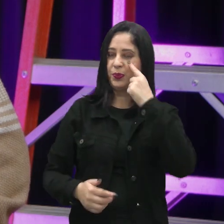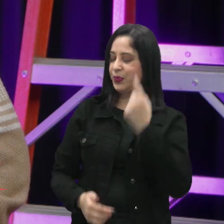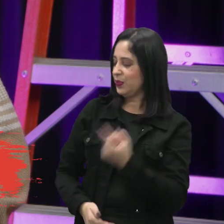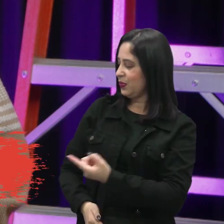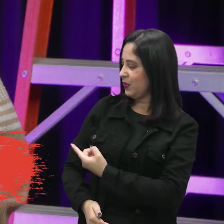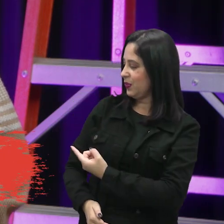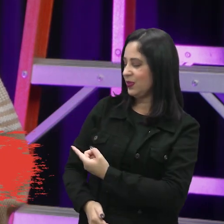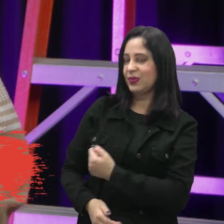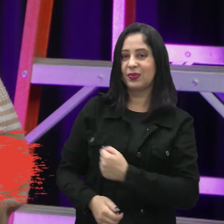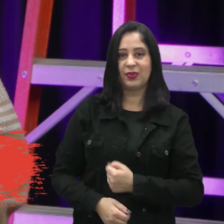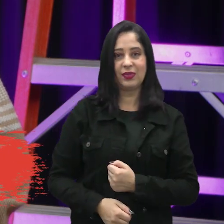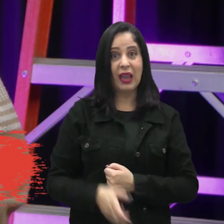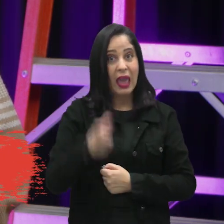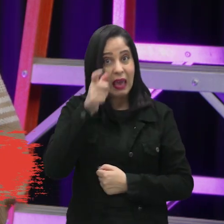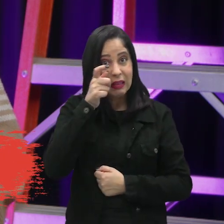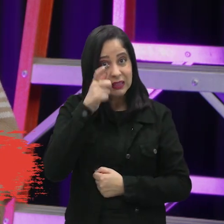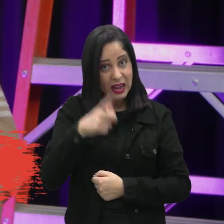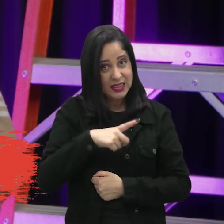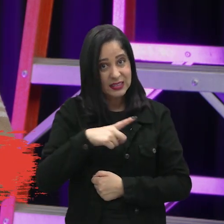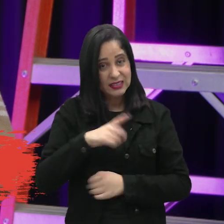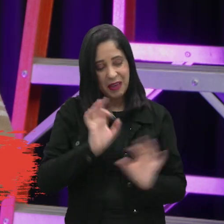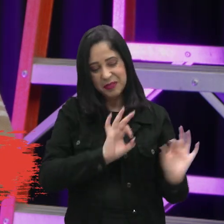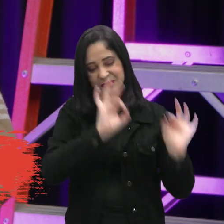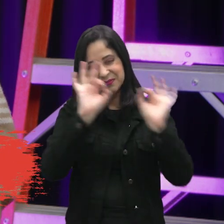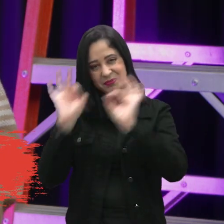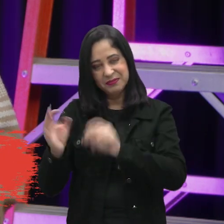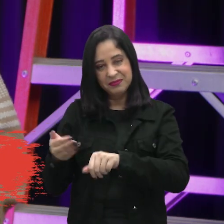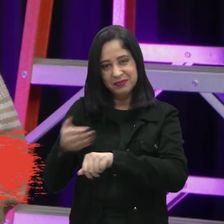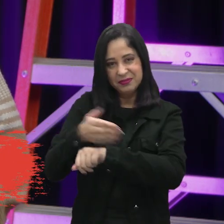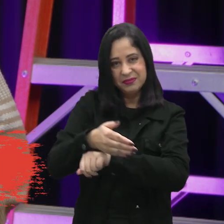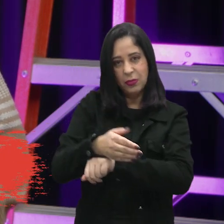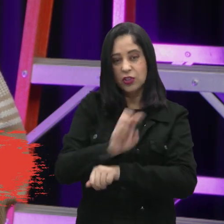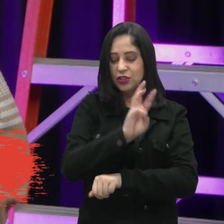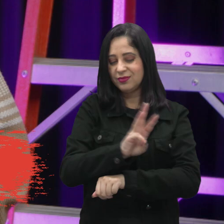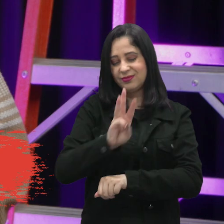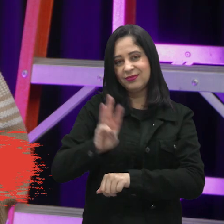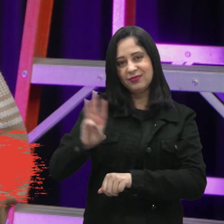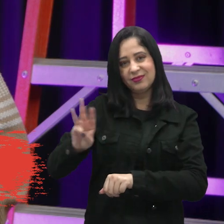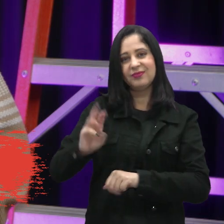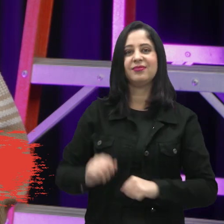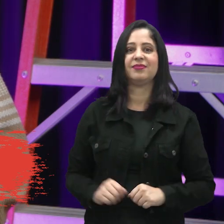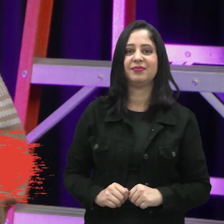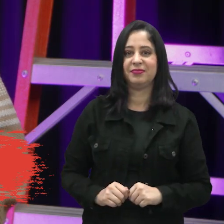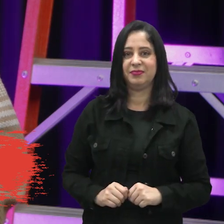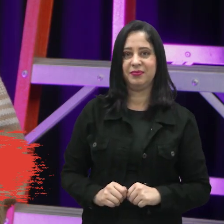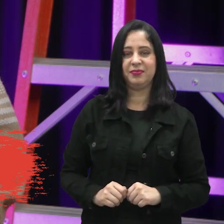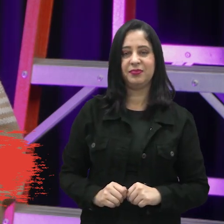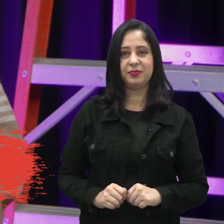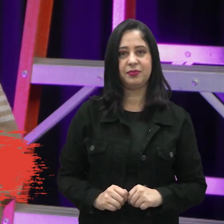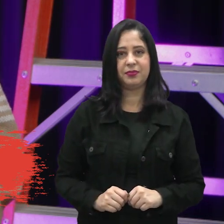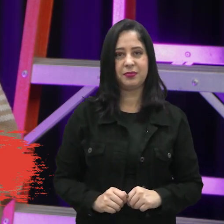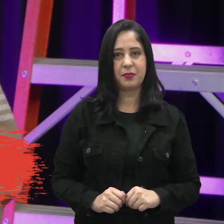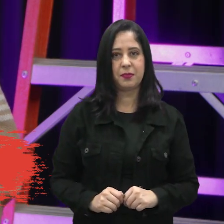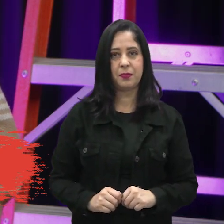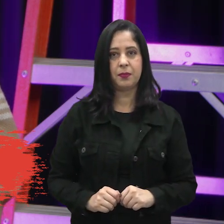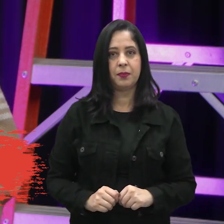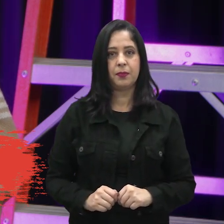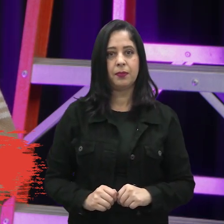sobre o espaço do Memorial da América Latina e a programação que rola por lá, porque é vasta, viu? Você pode acessar o site